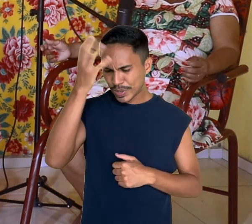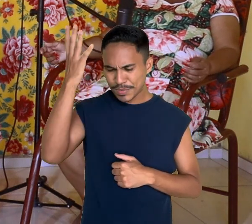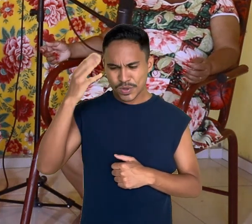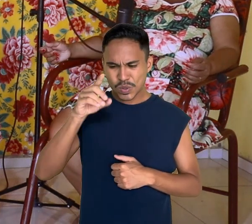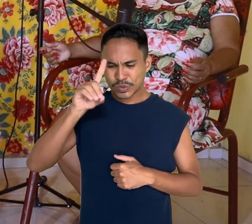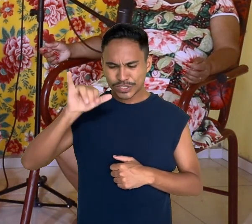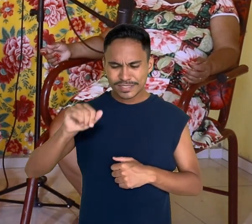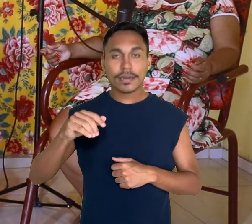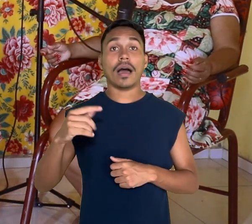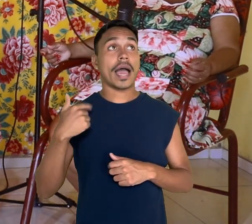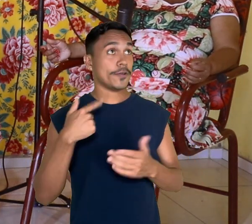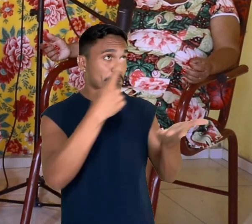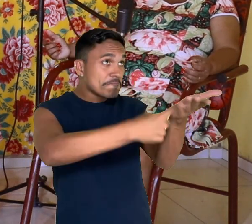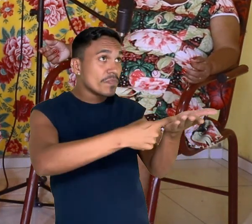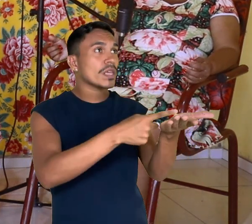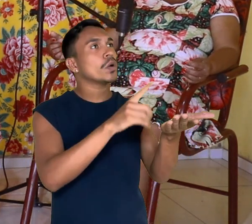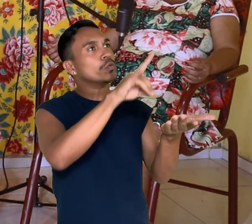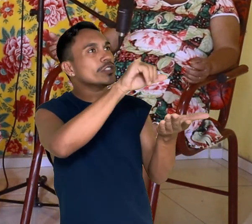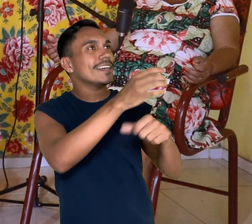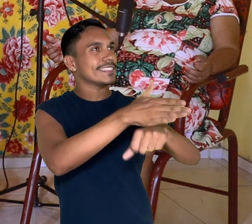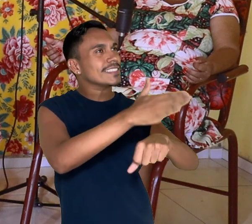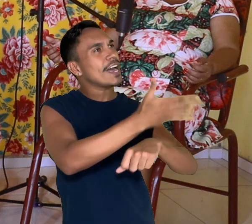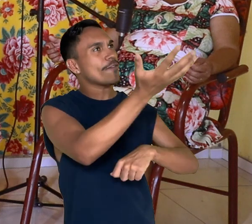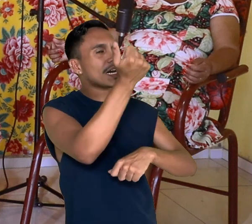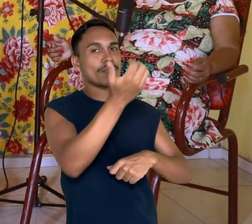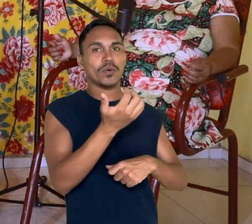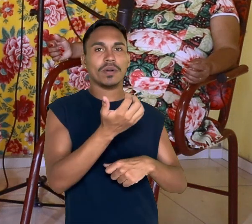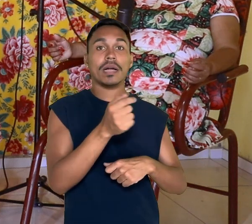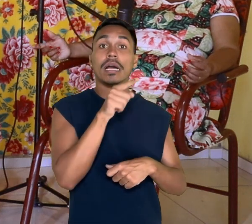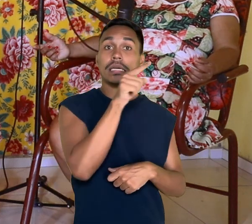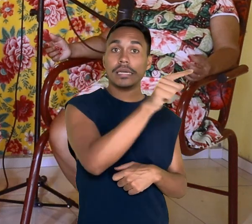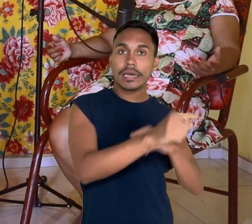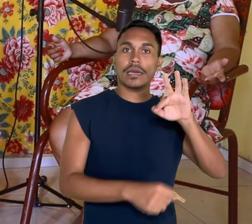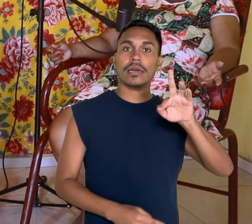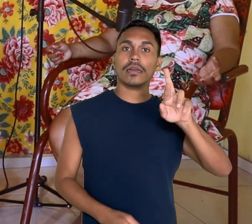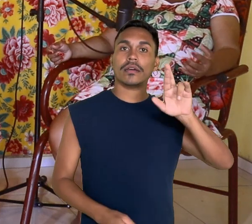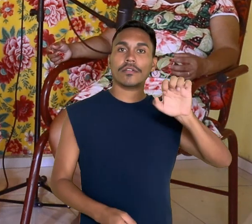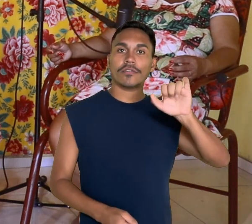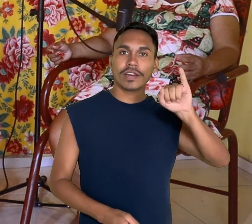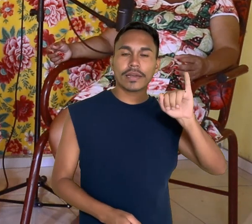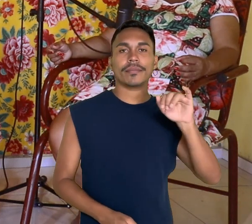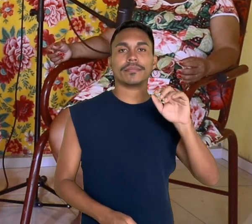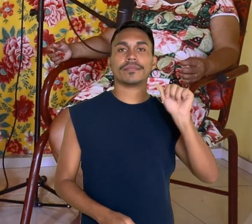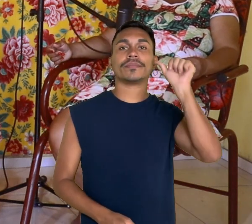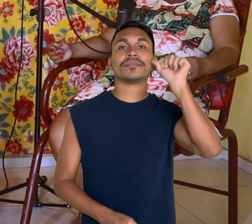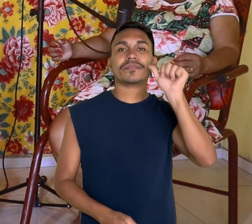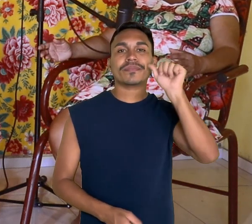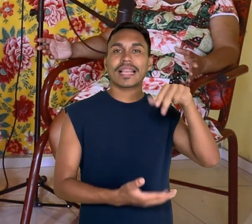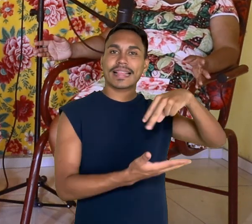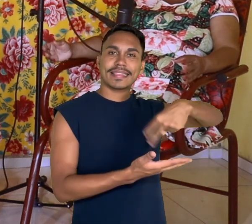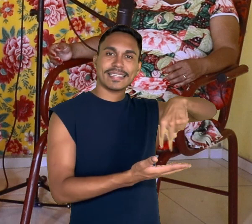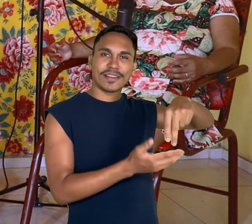eu falei a data que era o ensaio, né? Que era no sábado, à tarde e tudo mais. E ele mandou uma das moças lá que trabalhava com